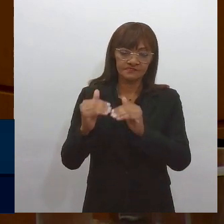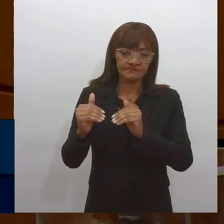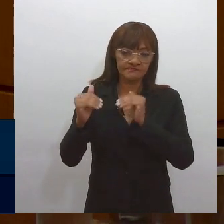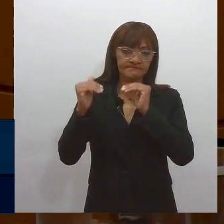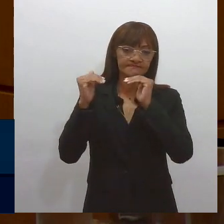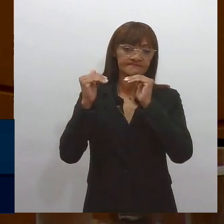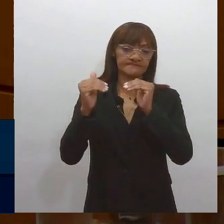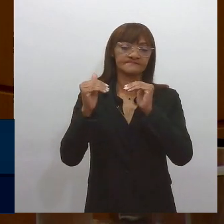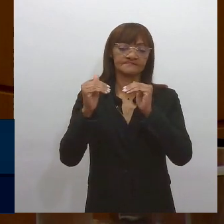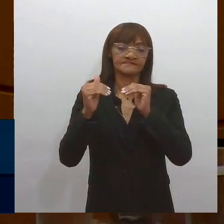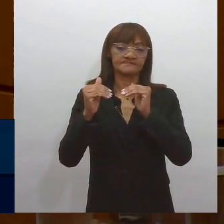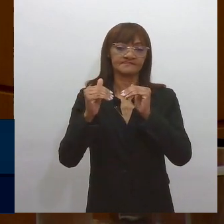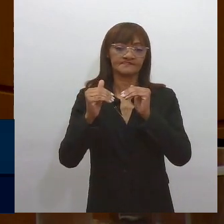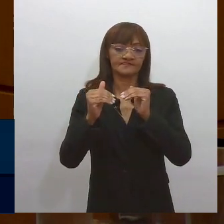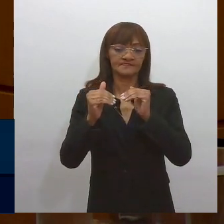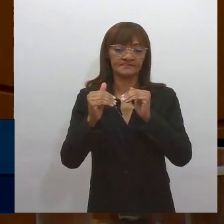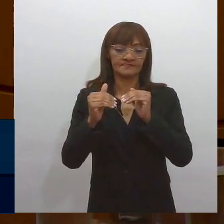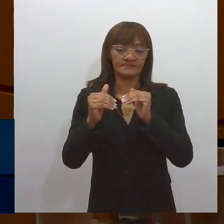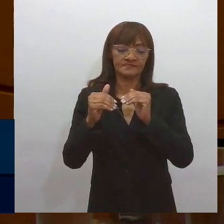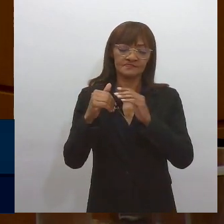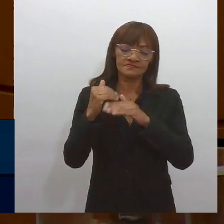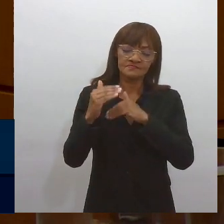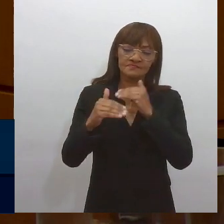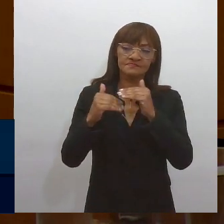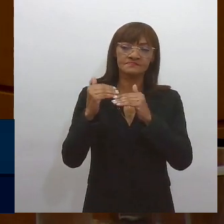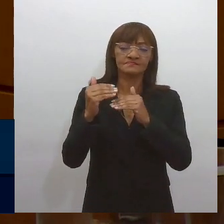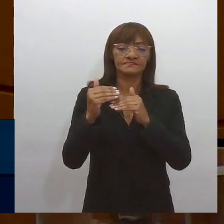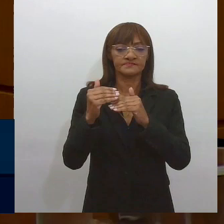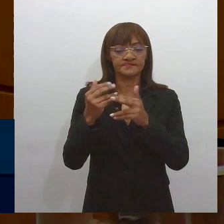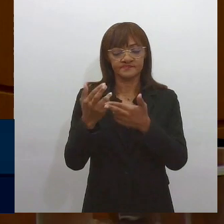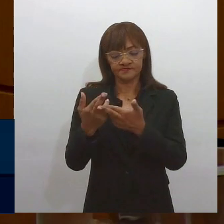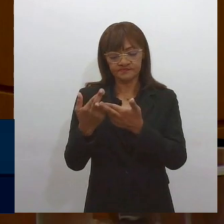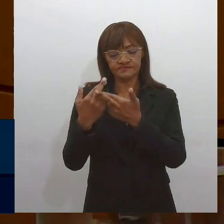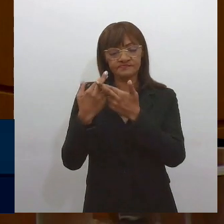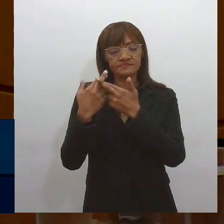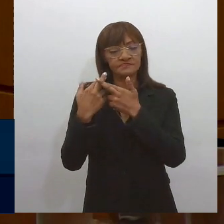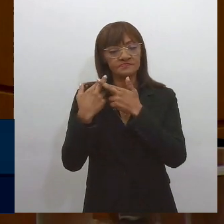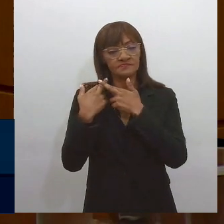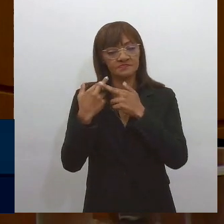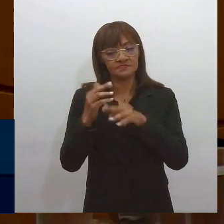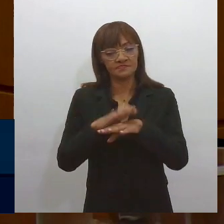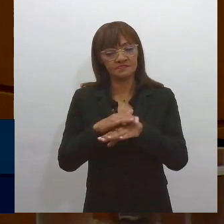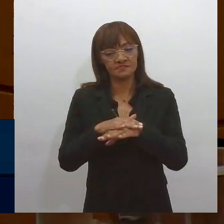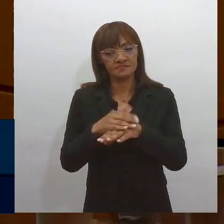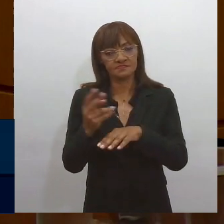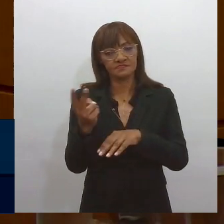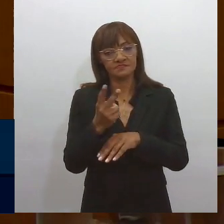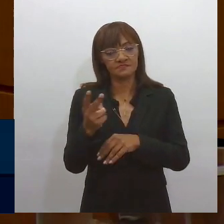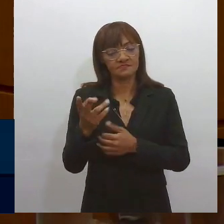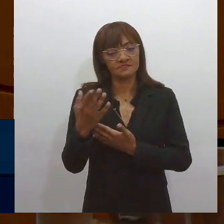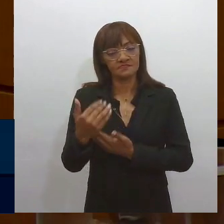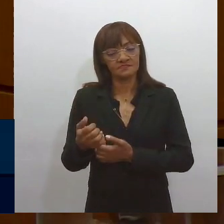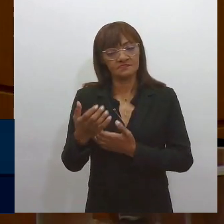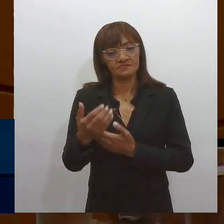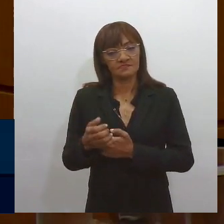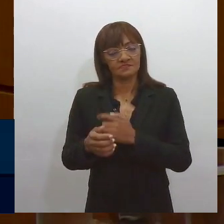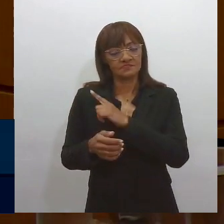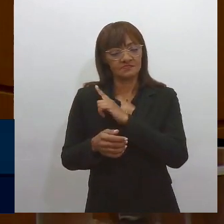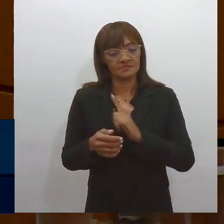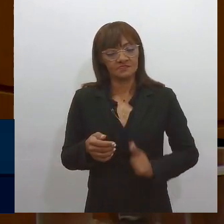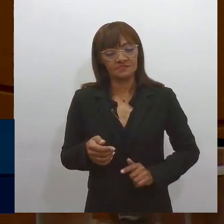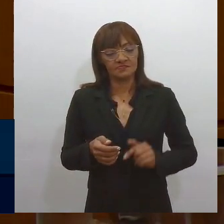no comando estes jovens Governador Fábio assim como